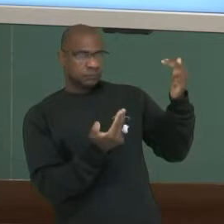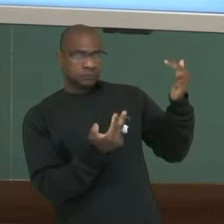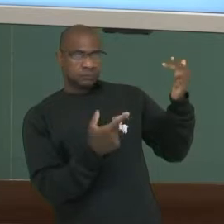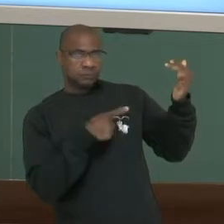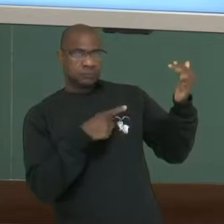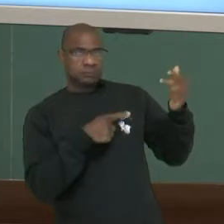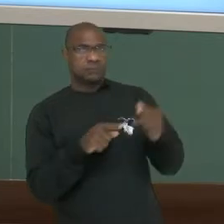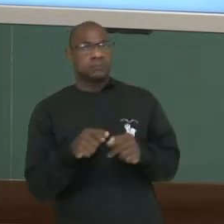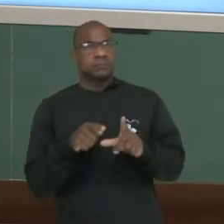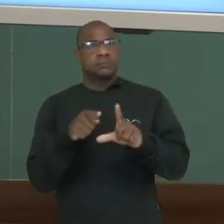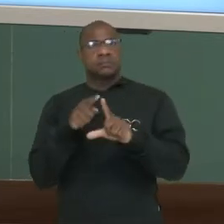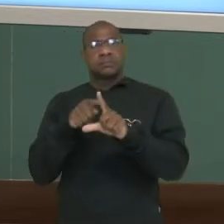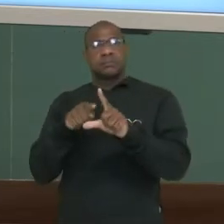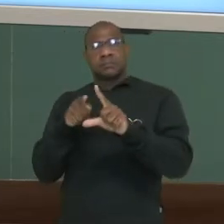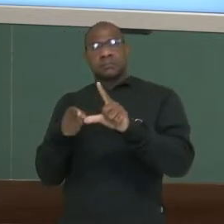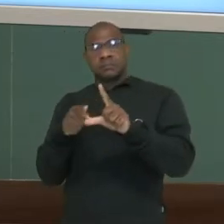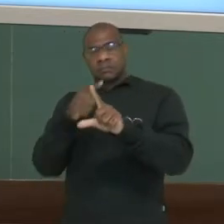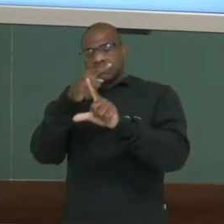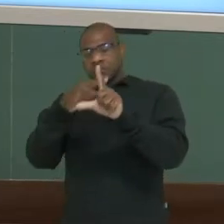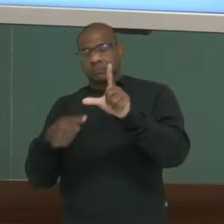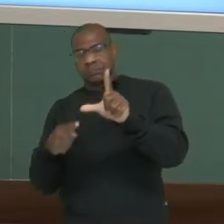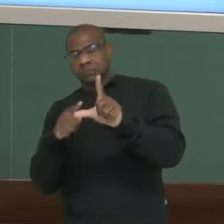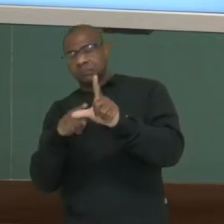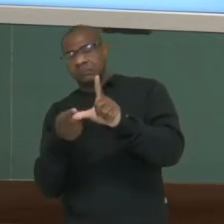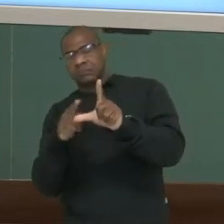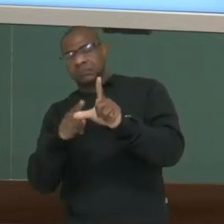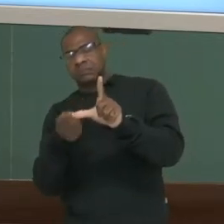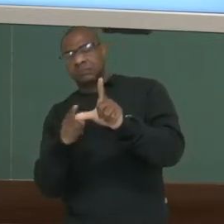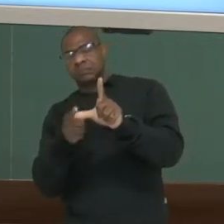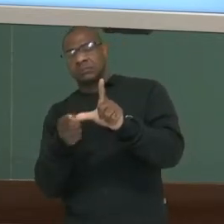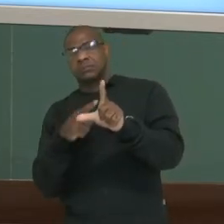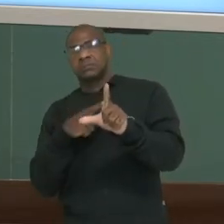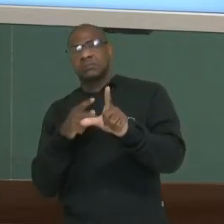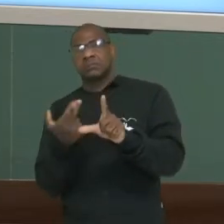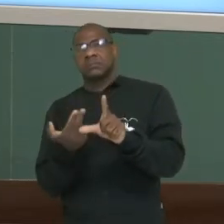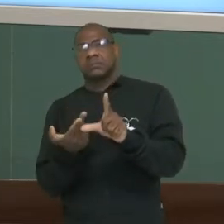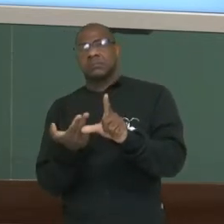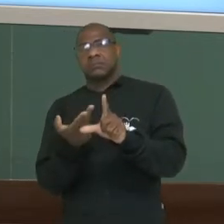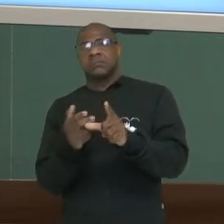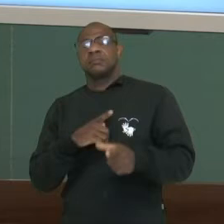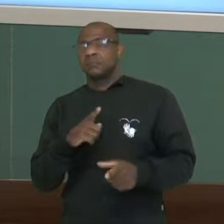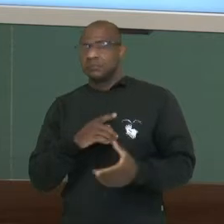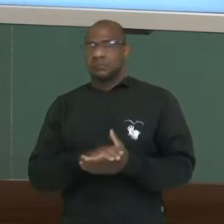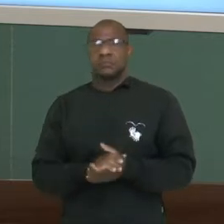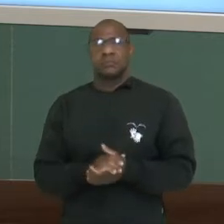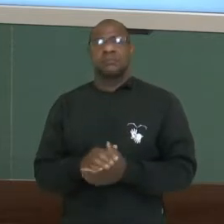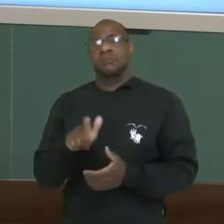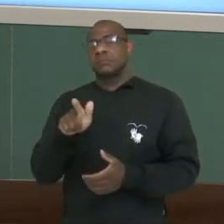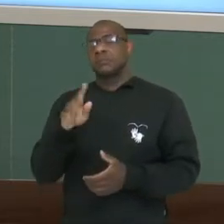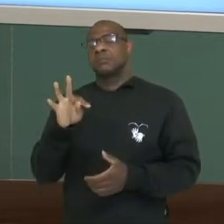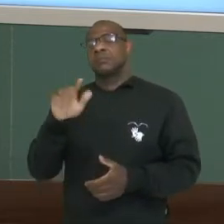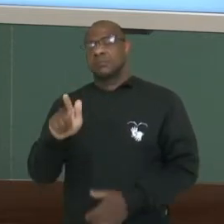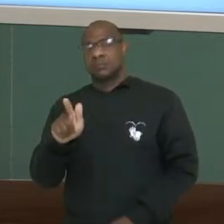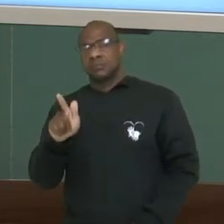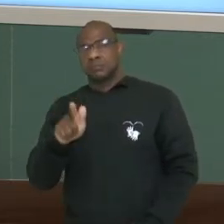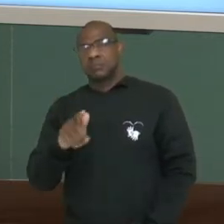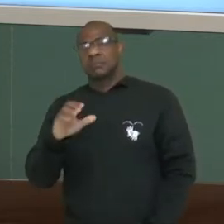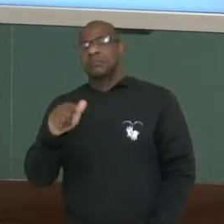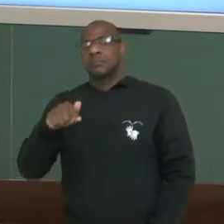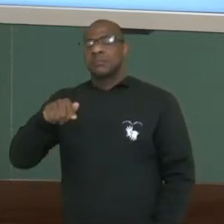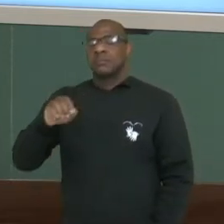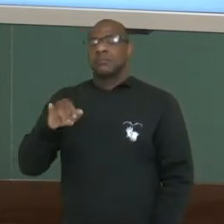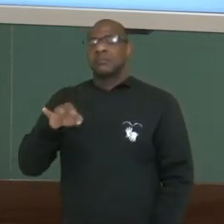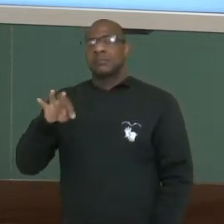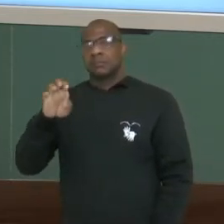angular é igual. Nessas duas, os dois têm o mesmo ângulo aqui. Portanto, a tangente desse ângulo vai dar o coeficiente